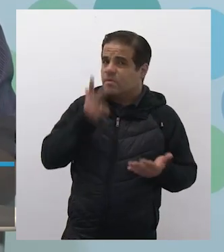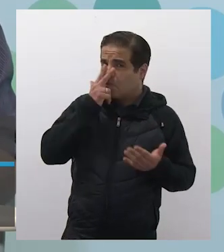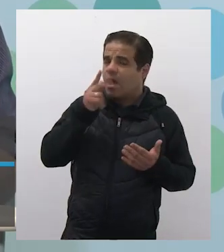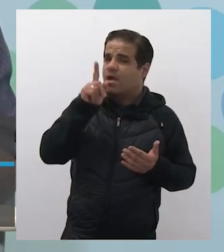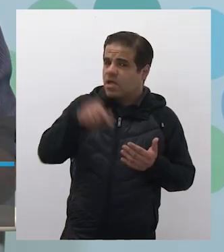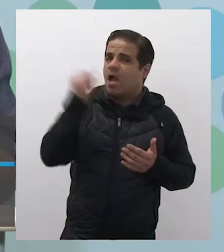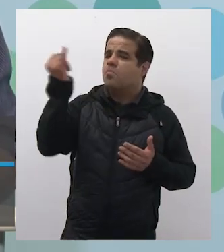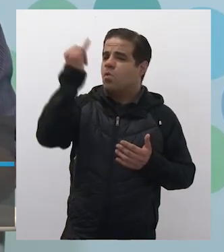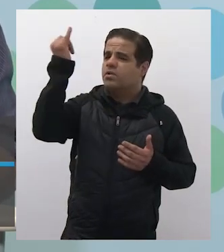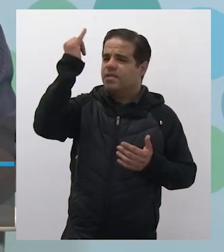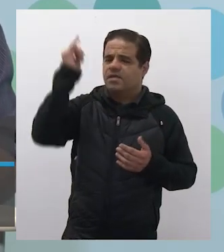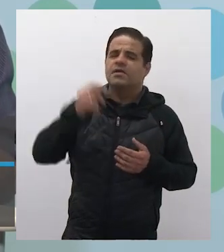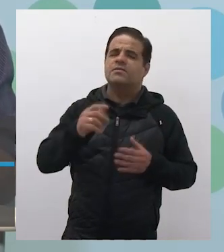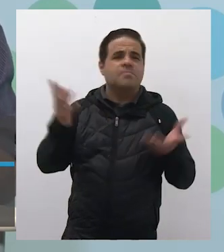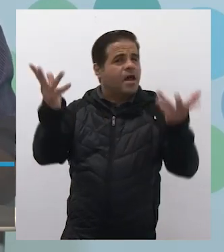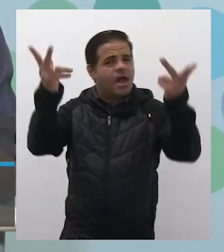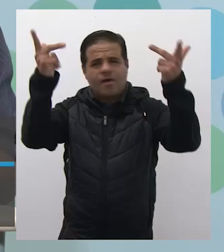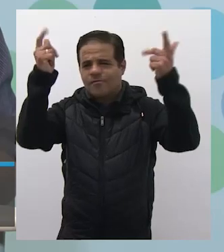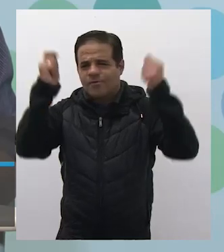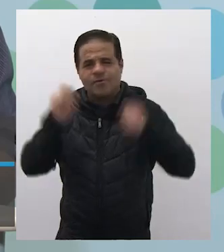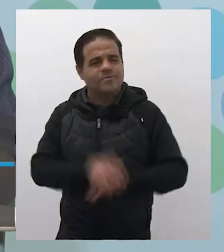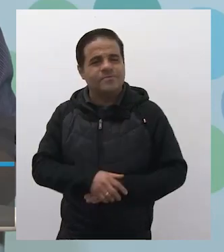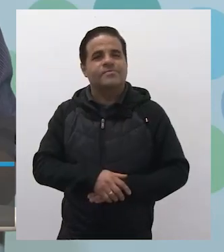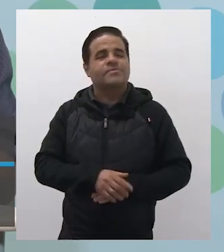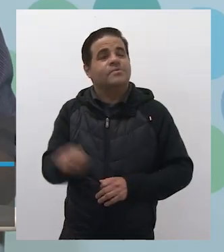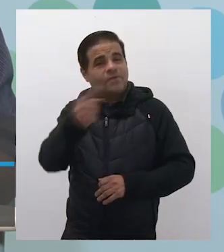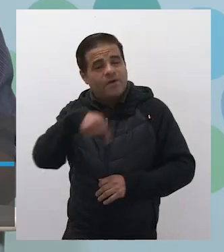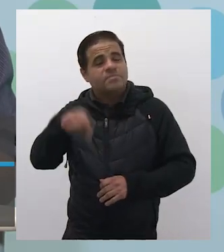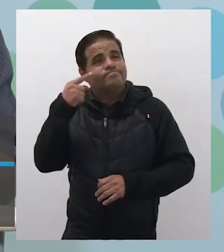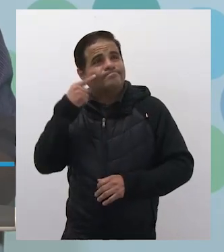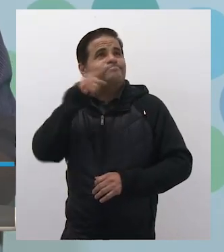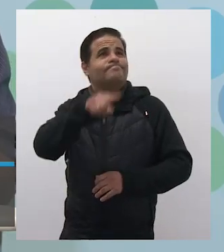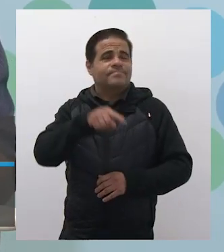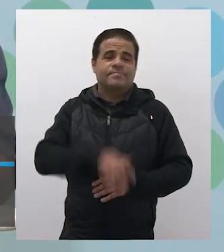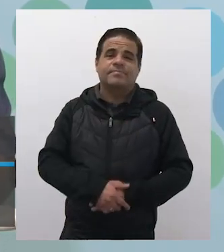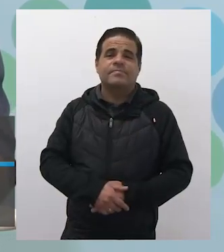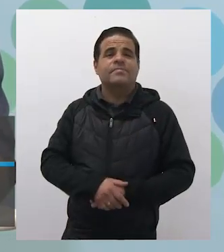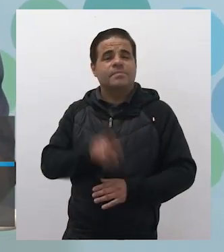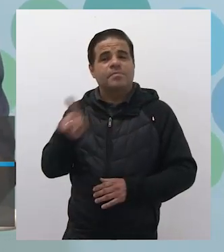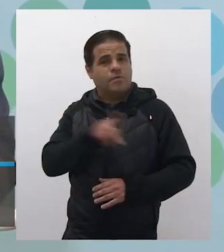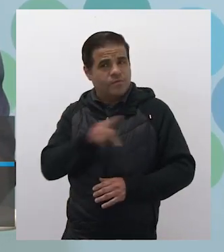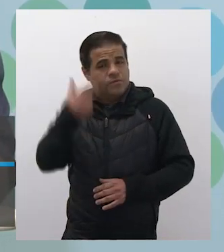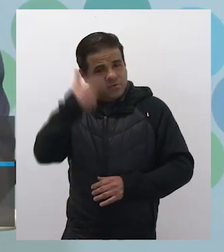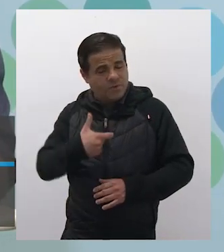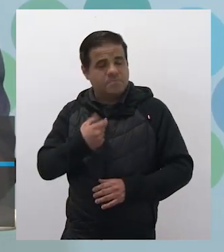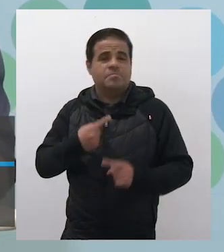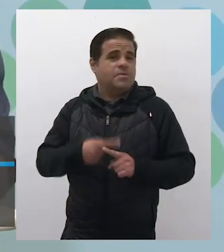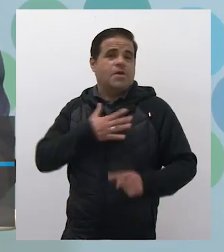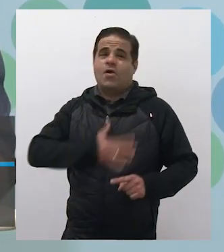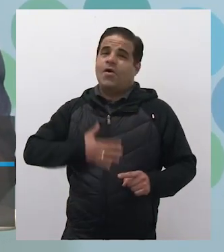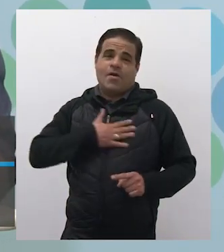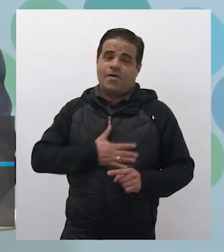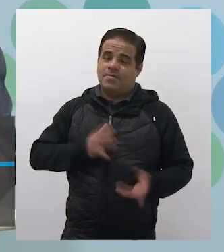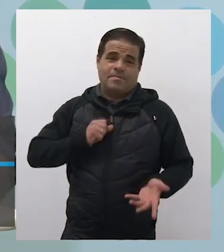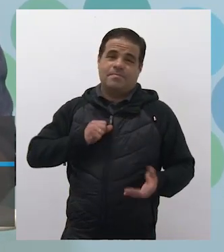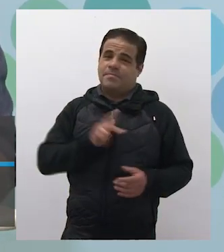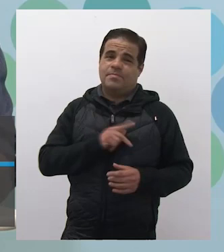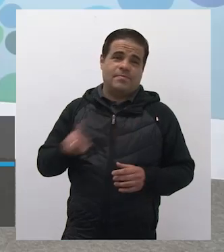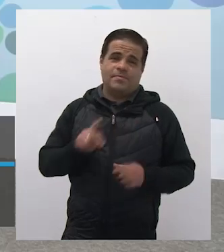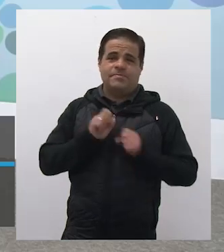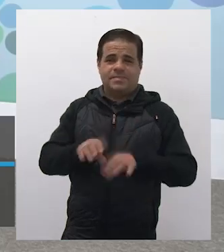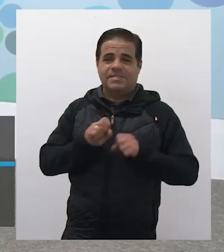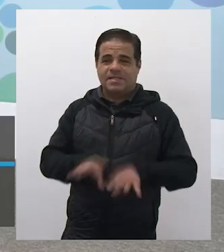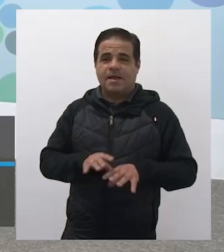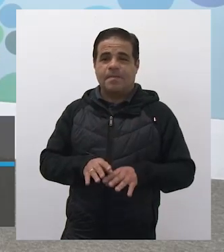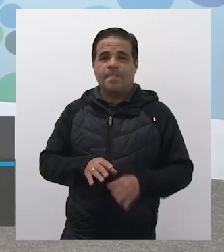é importantíssimo e maravilhoso. A gente normalmente é professor porque a gente gosta, né? Mas